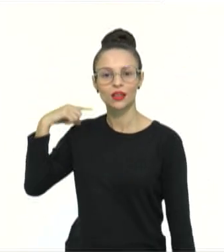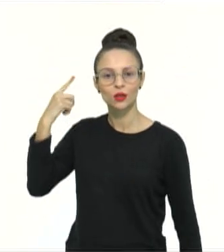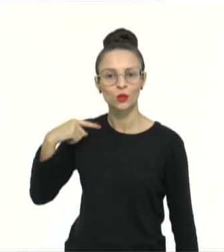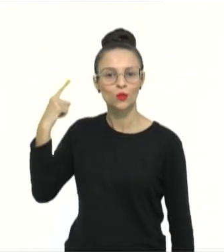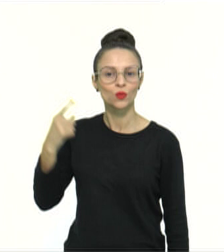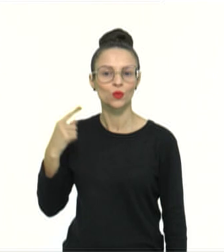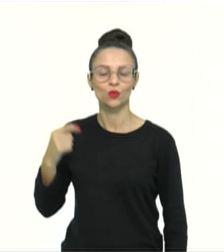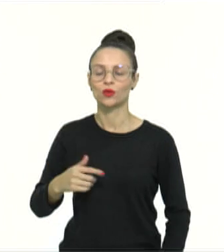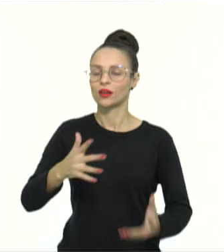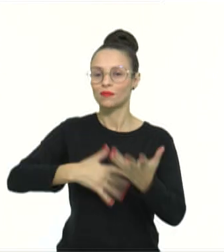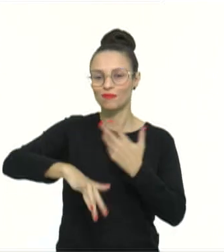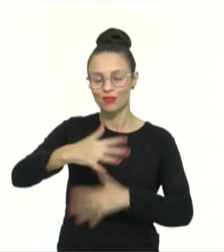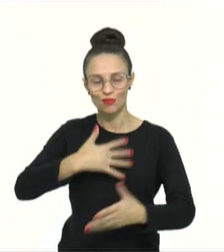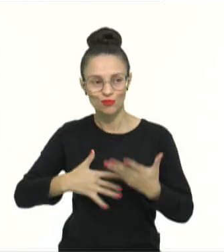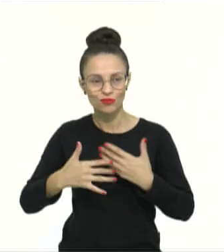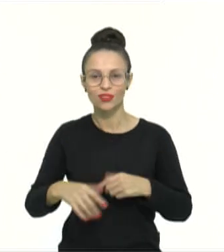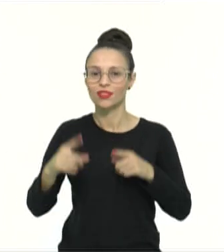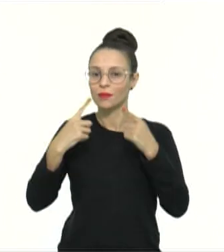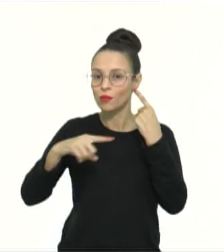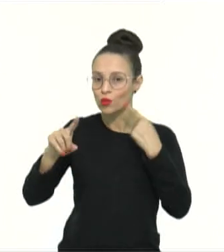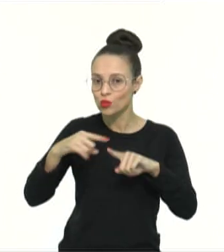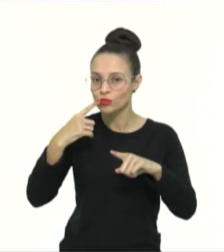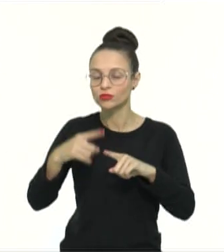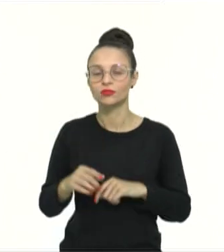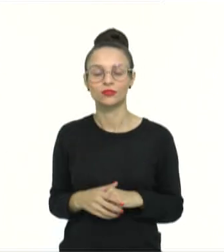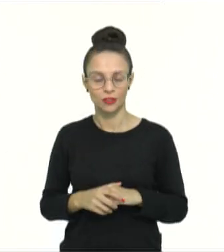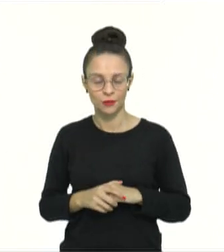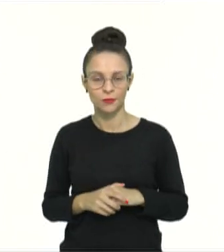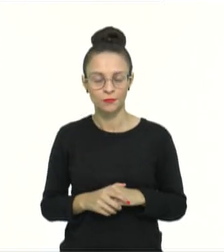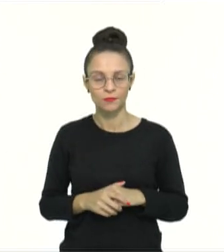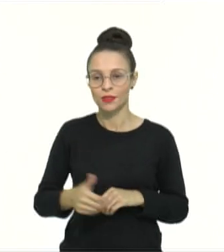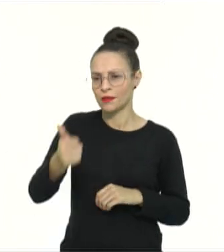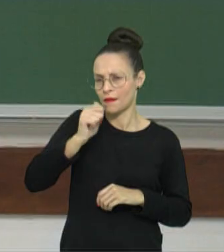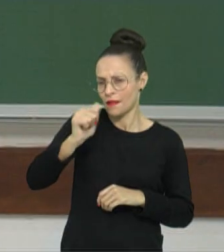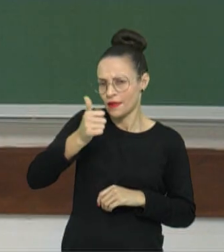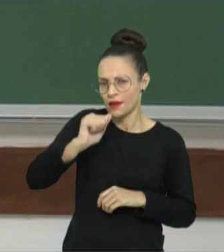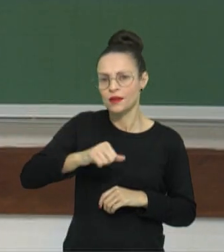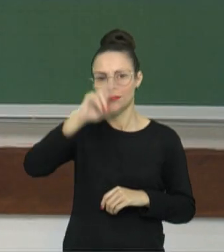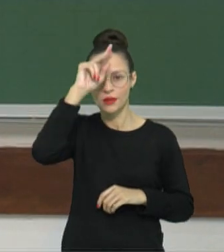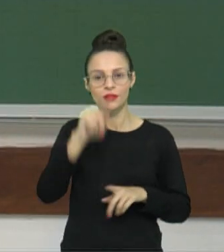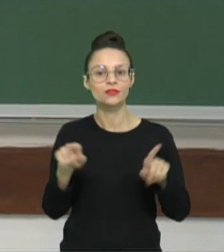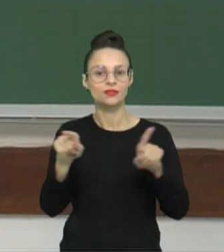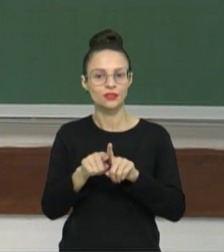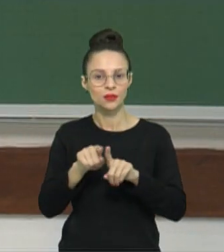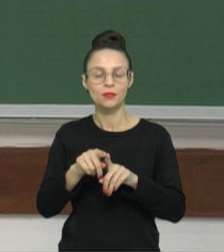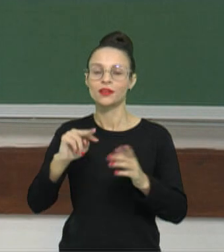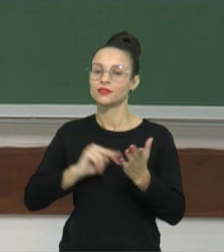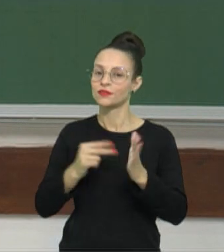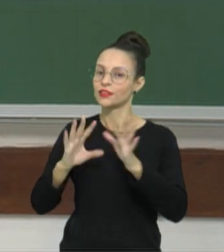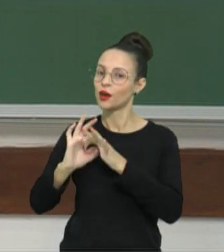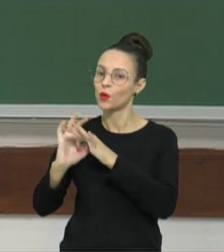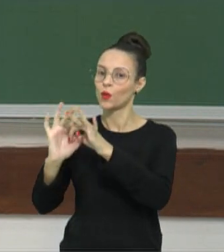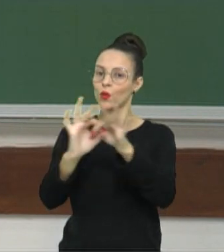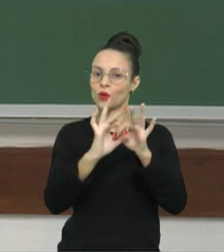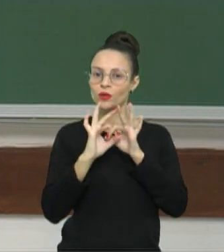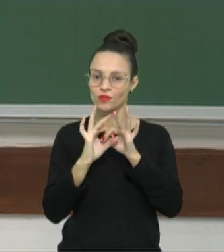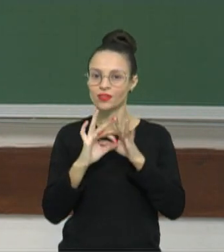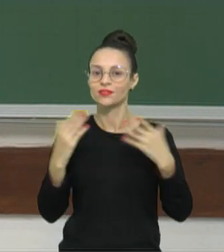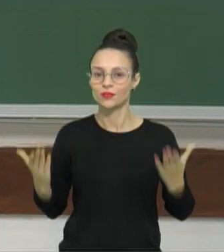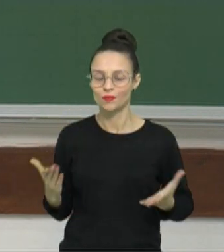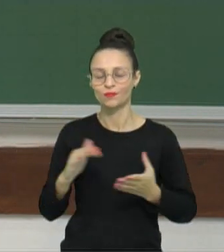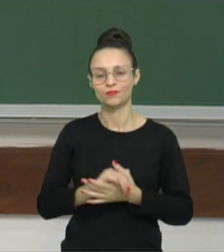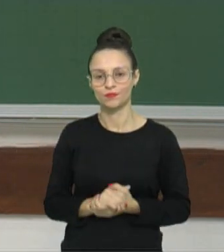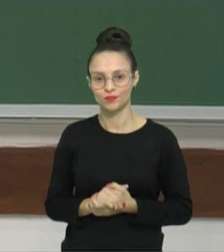loucura, da desordem, da música, a embriaguez, e ele também representa a unificação. Então,